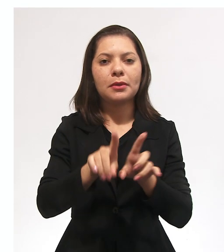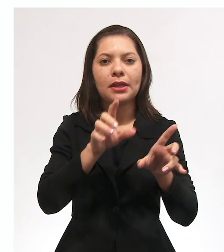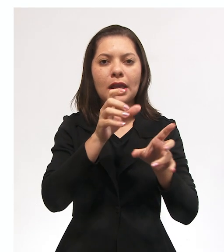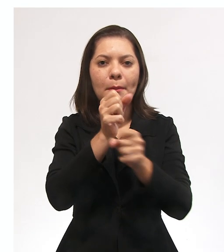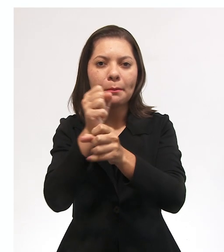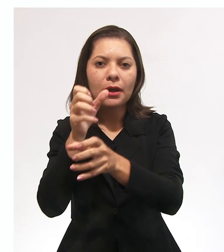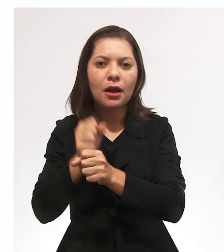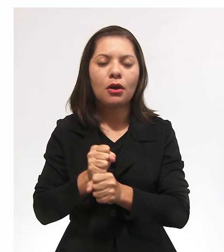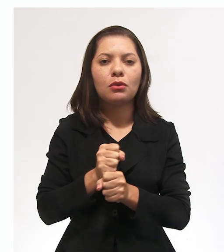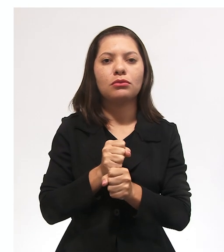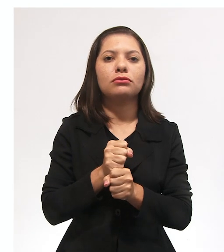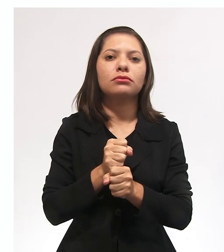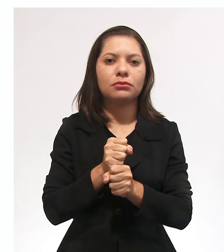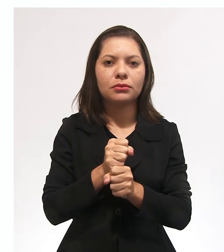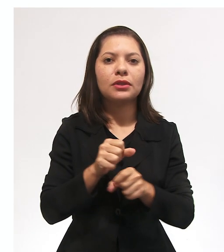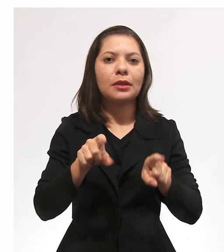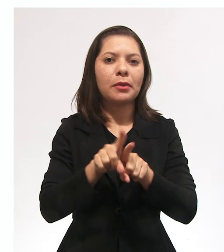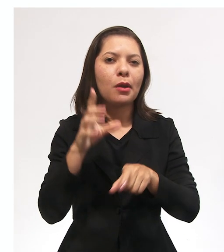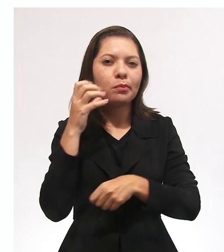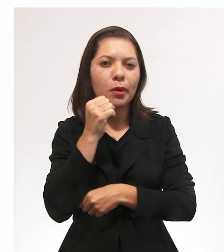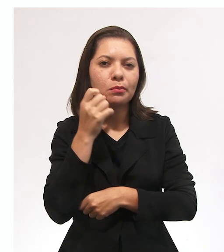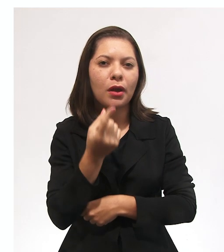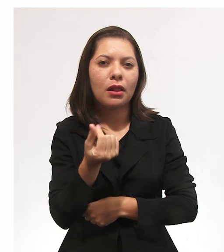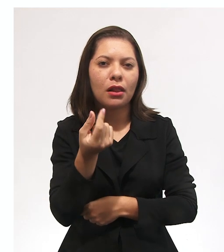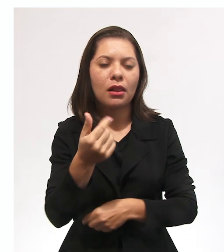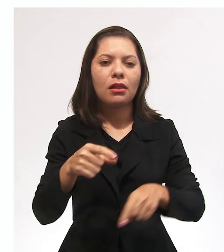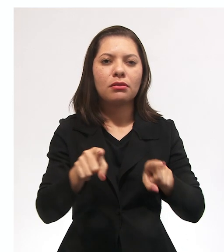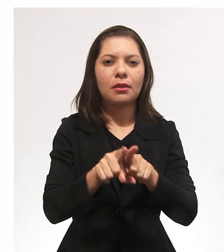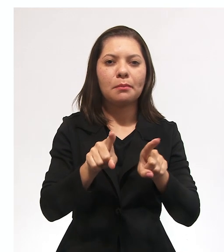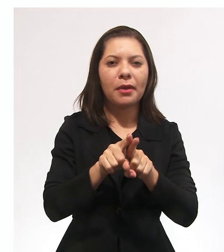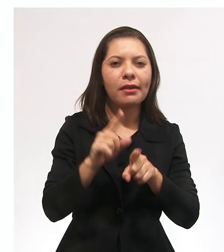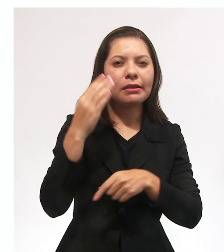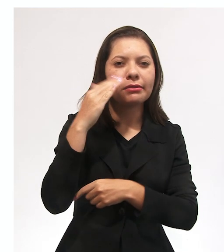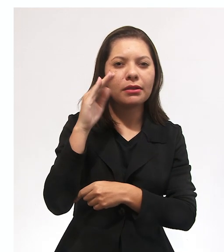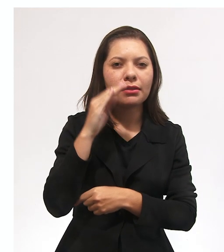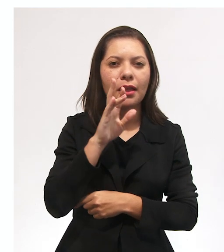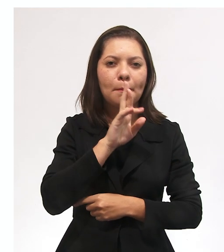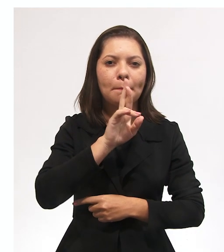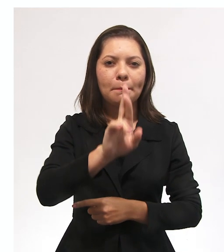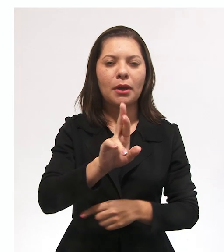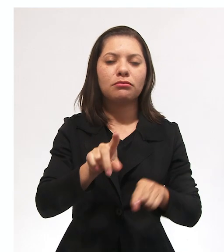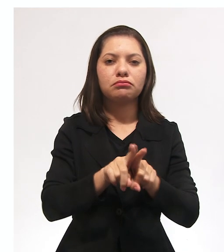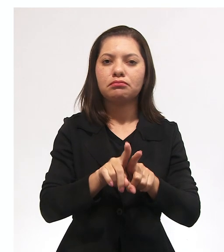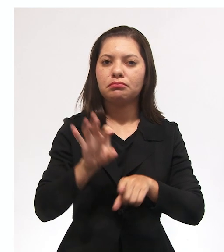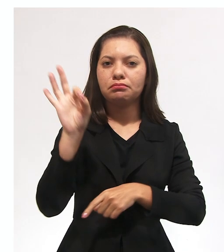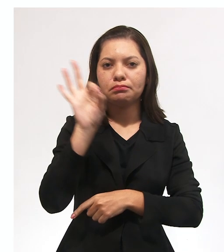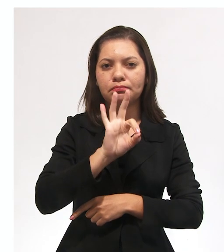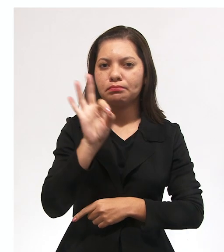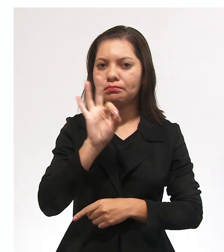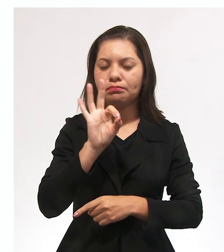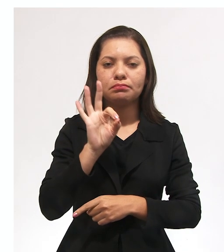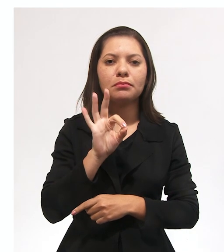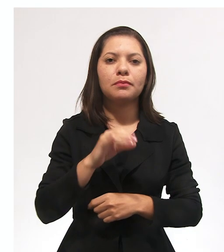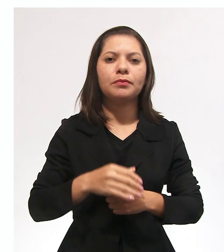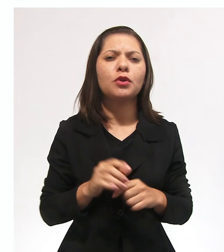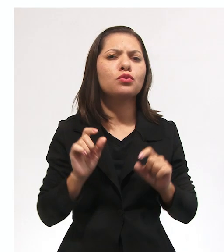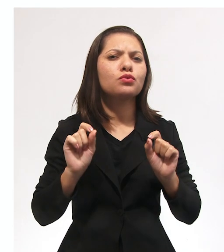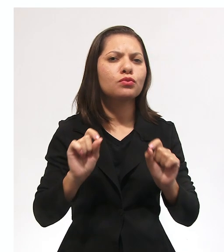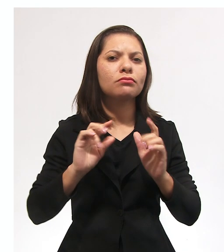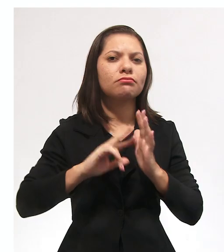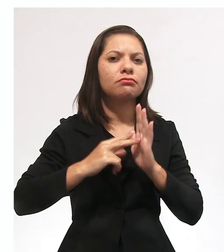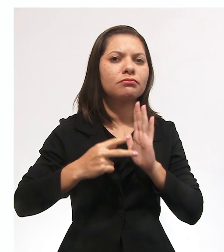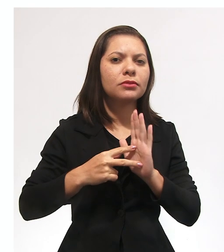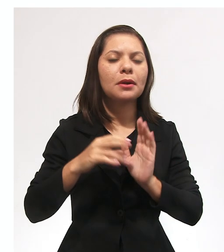promoções, interpretar resultados e tomar decisões com base em cálculos percentuais. O que é